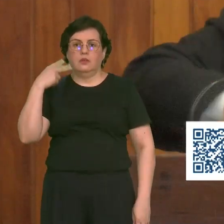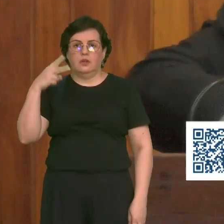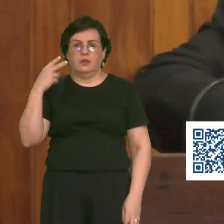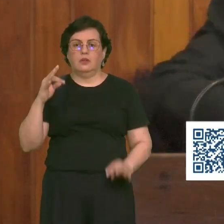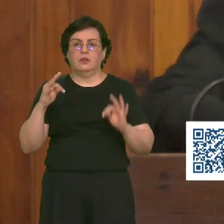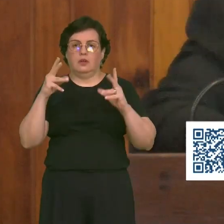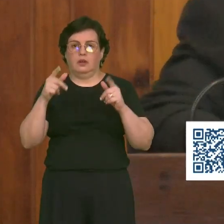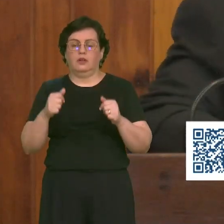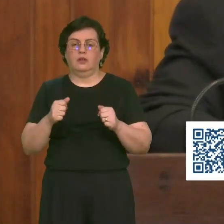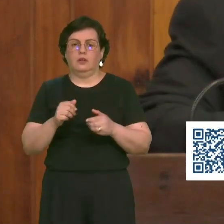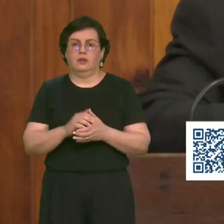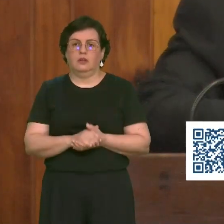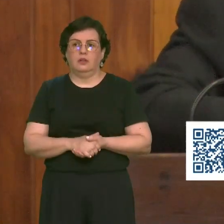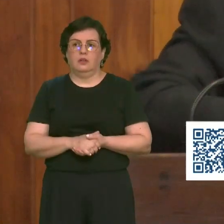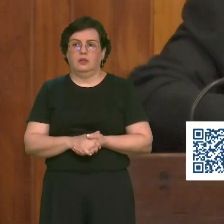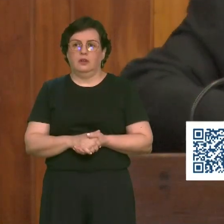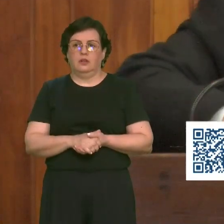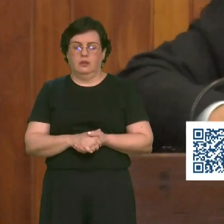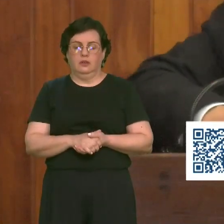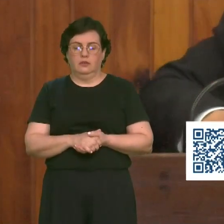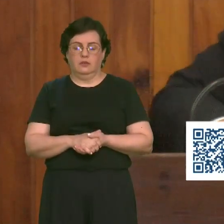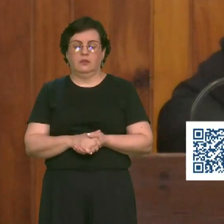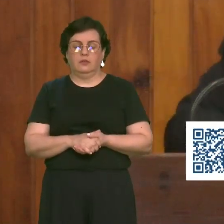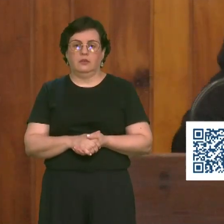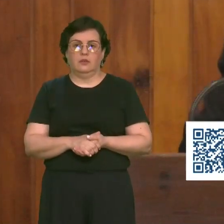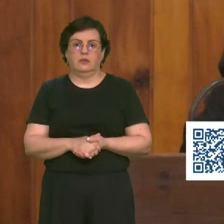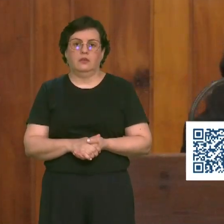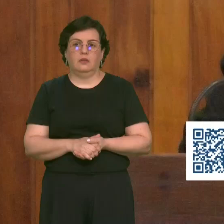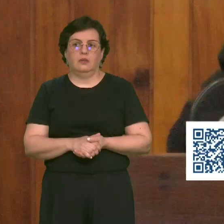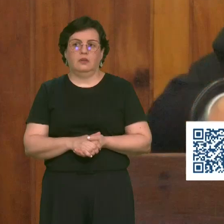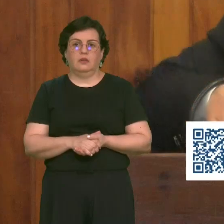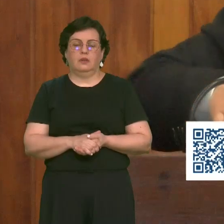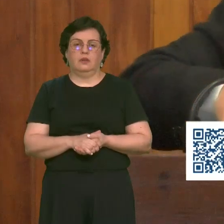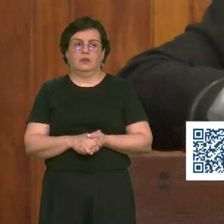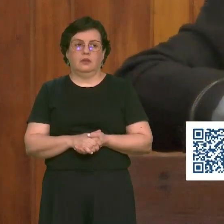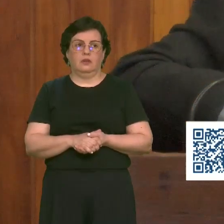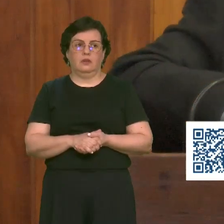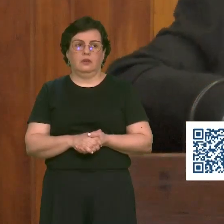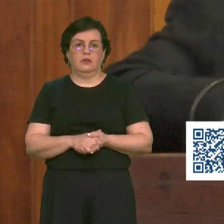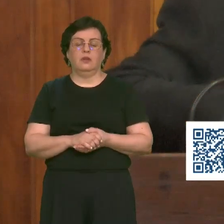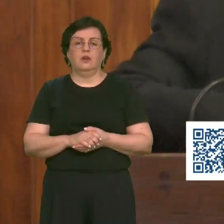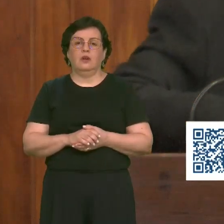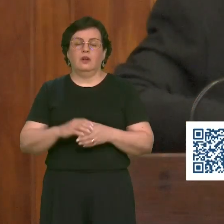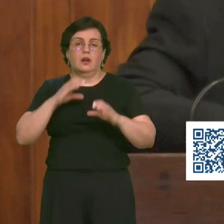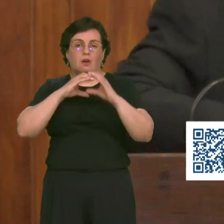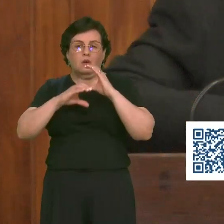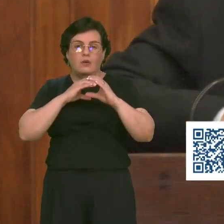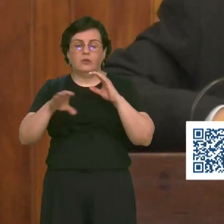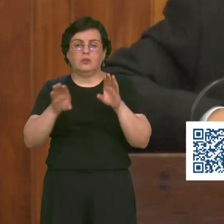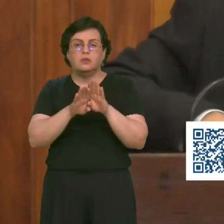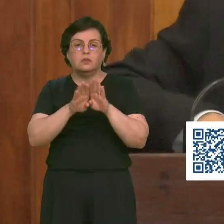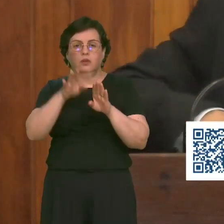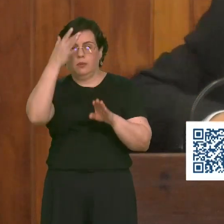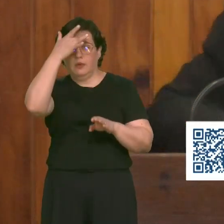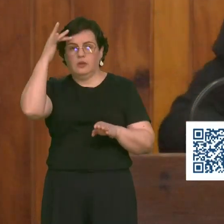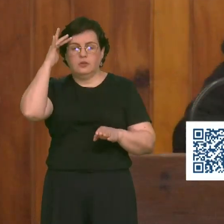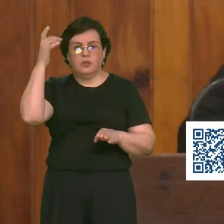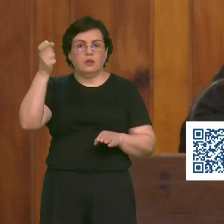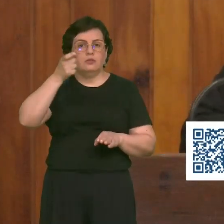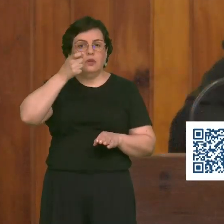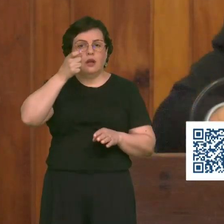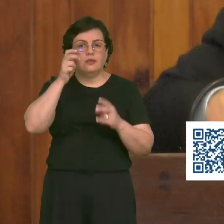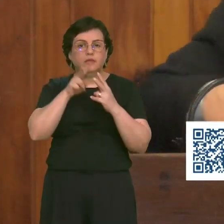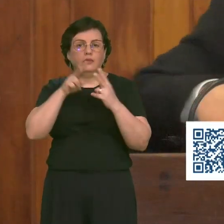Ramos de mais vereadores a todos nós servidores da casa todos amigos da mídia da Imprensa e atores assistem de forma virtual